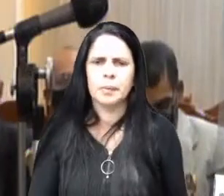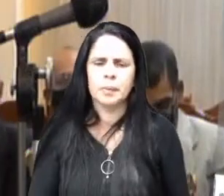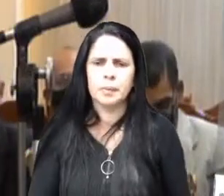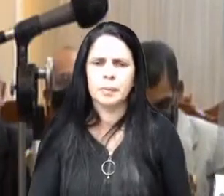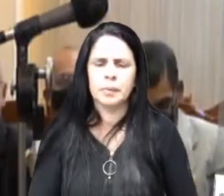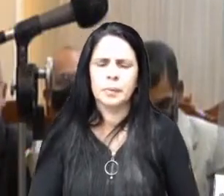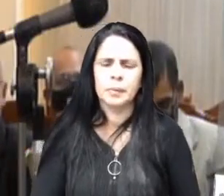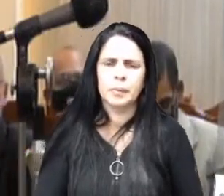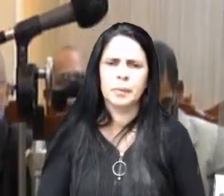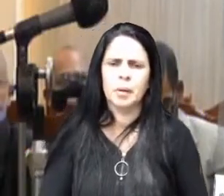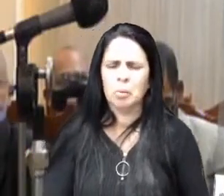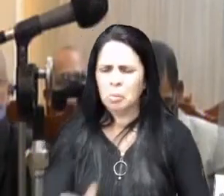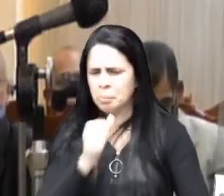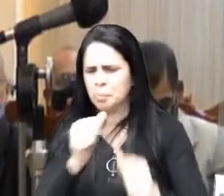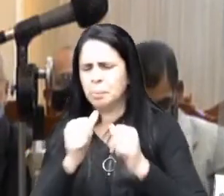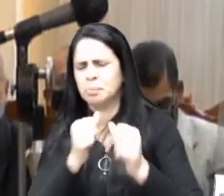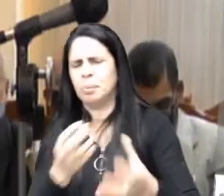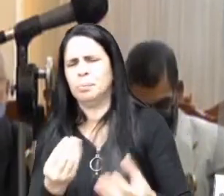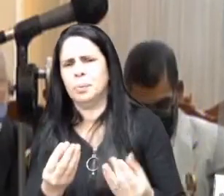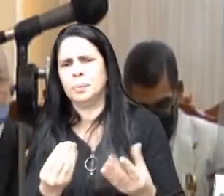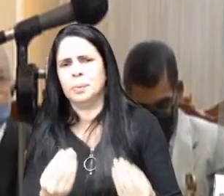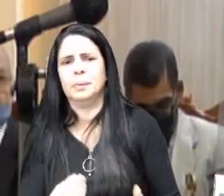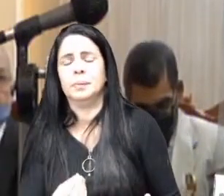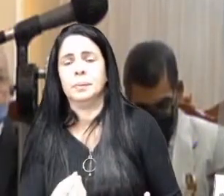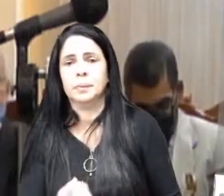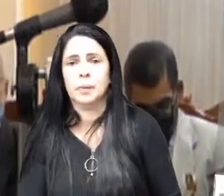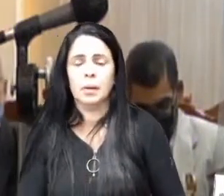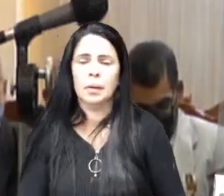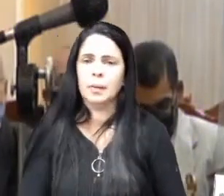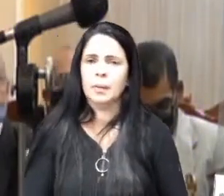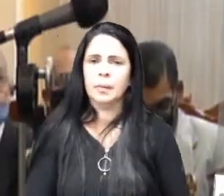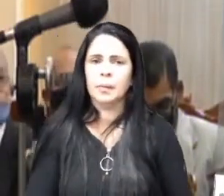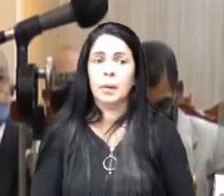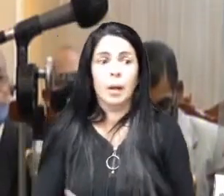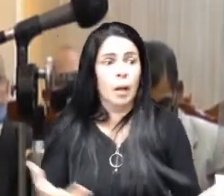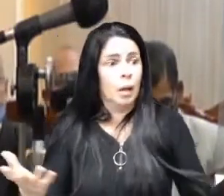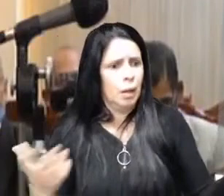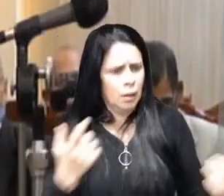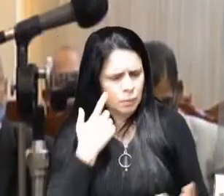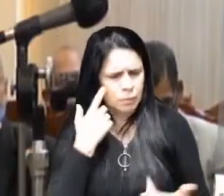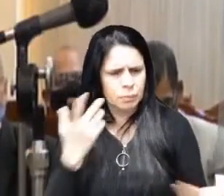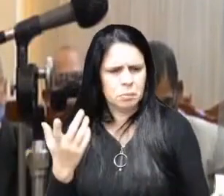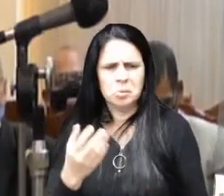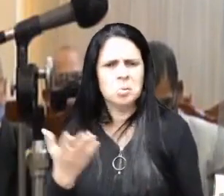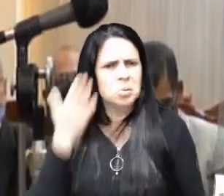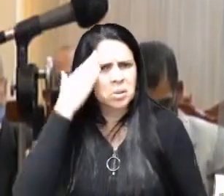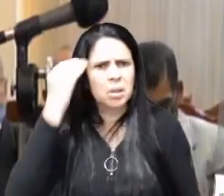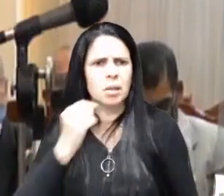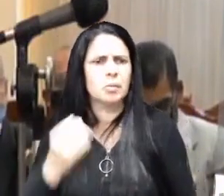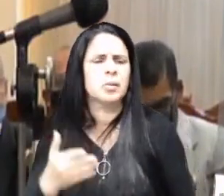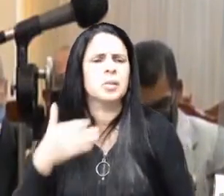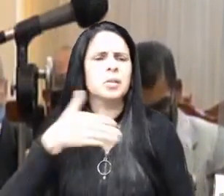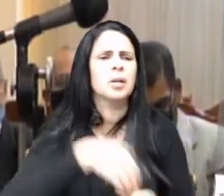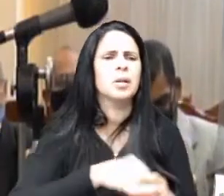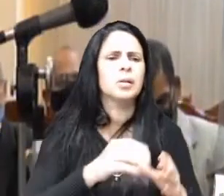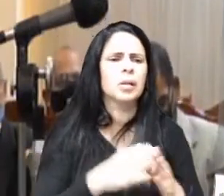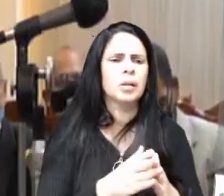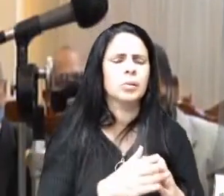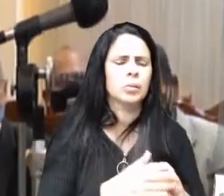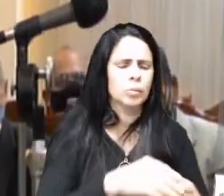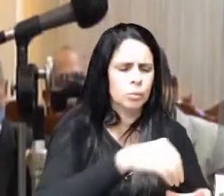Embebedou-se. Ficou tão bêbado que descobriu-se no meio da tenda. Não sei o que foi que ele foi fazer. Bêbado que tirou a